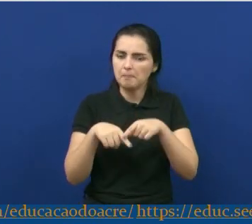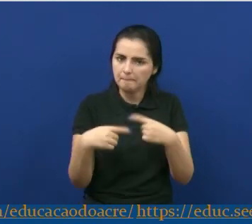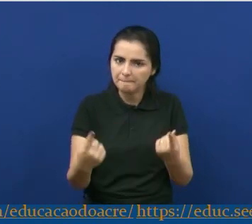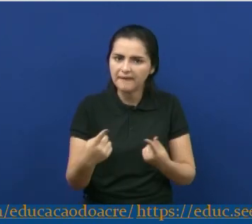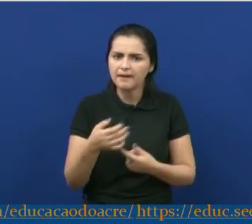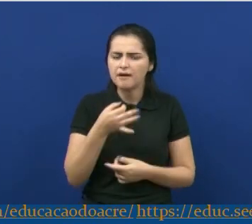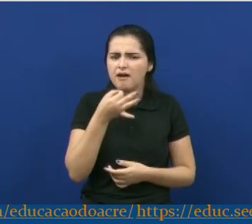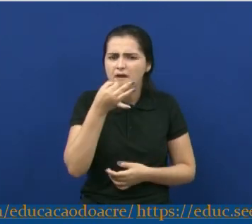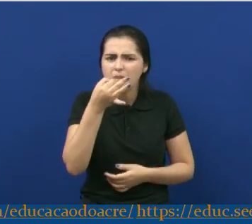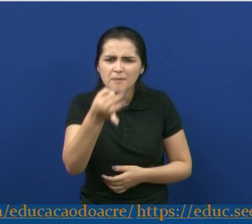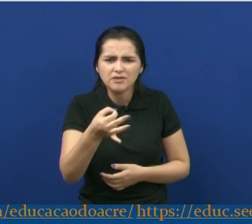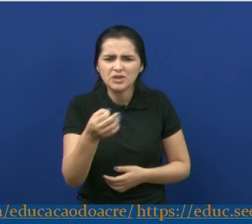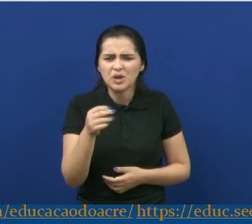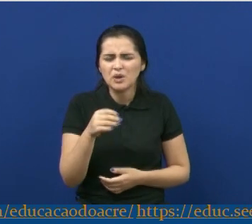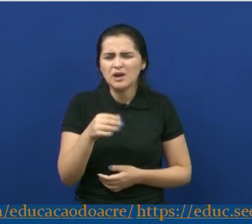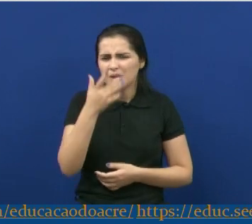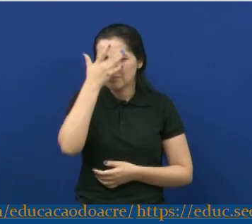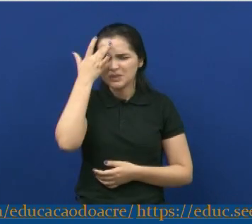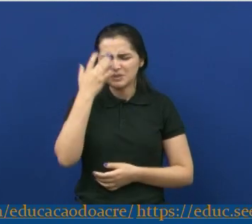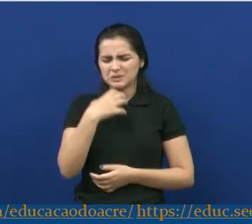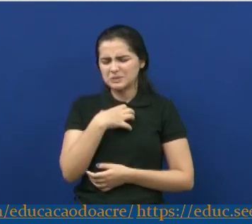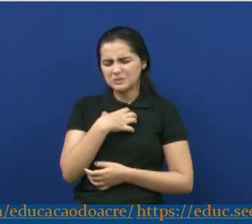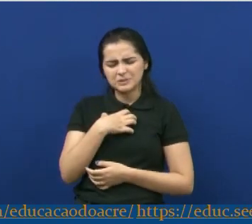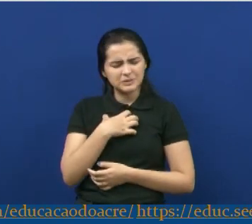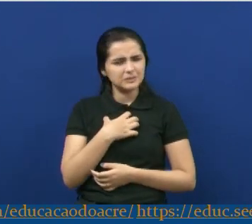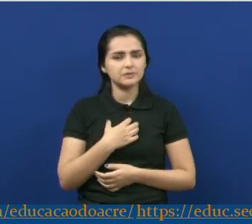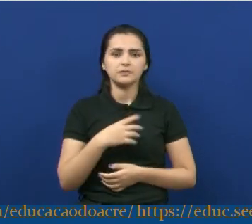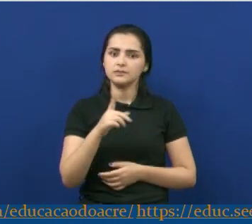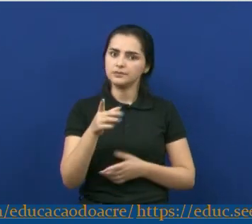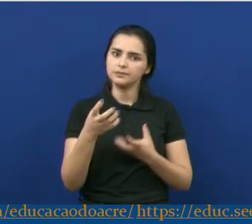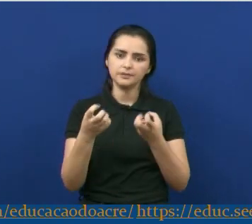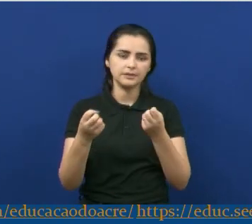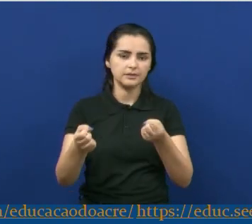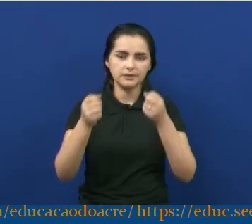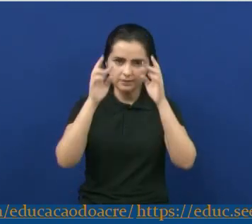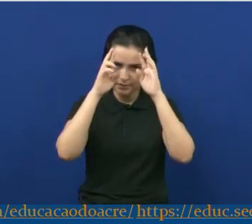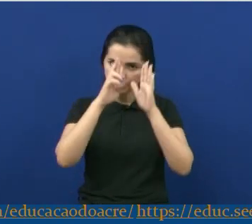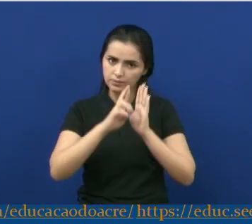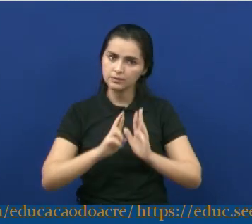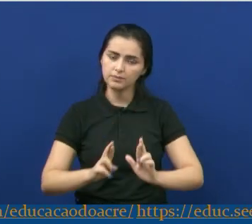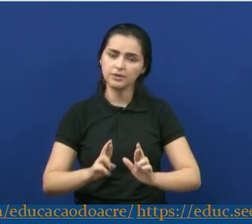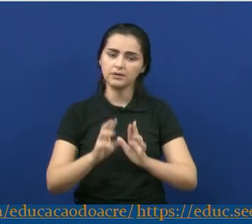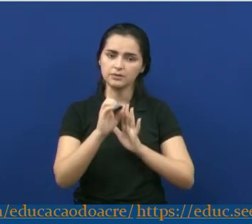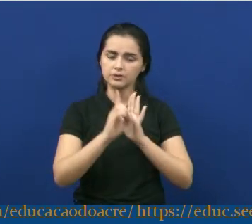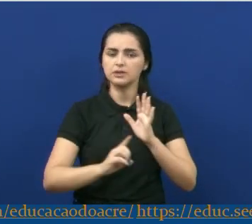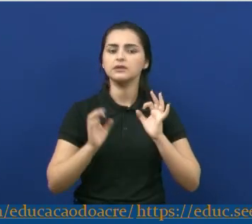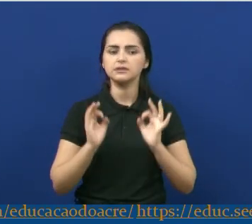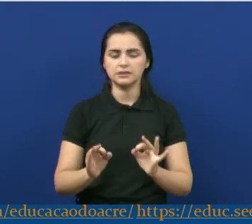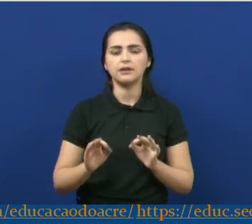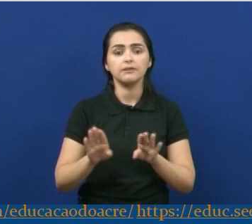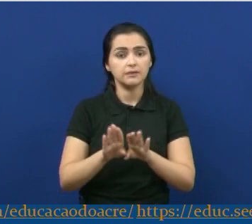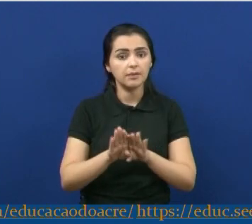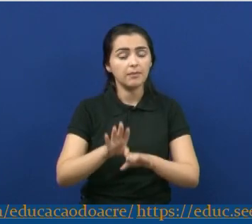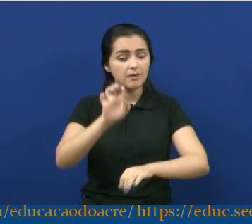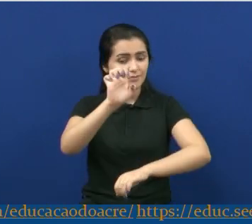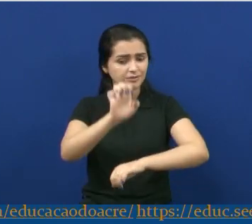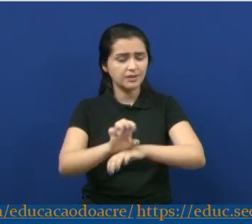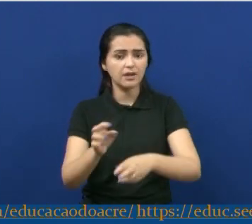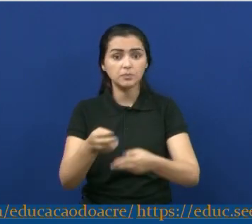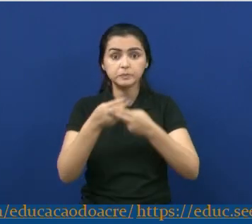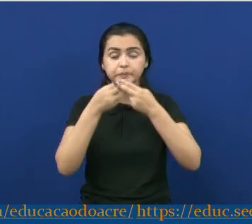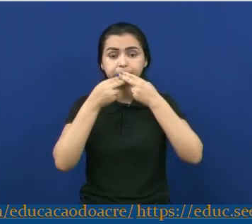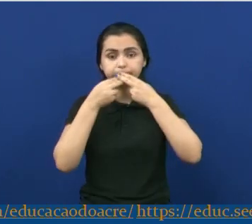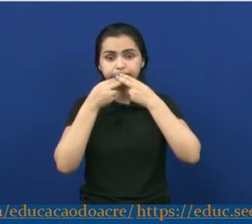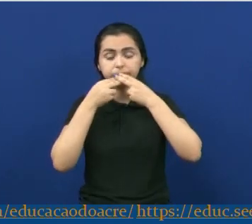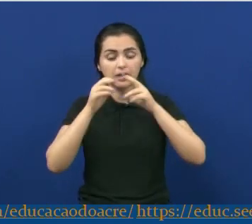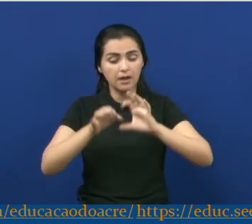algo que ofende alguém, você não está cumprindo com os seus direitos, certo? E de ser censurado por Estado também não. Muito pelo